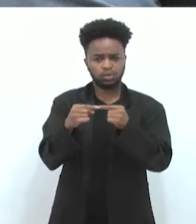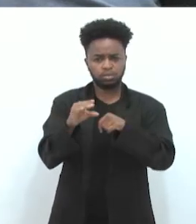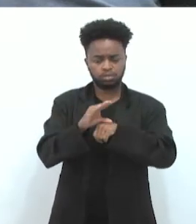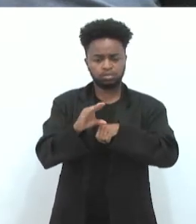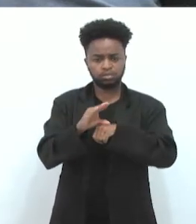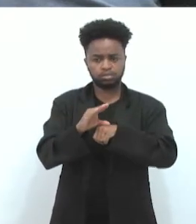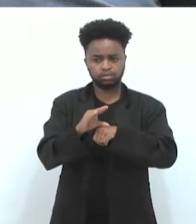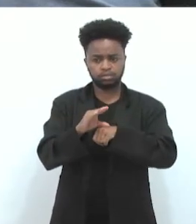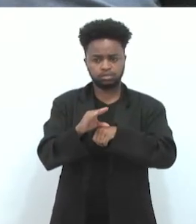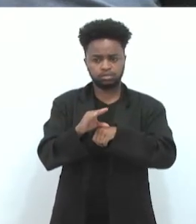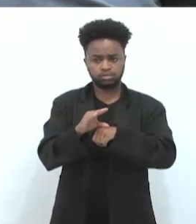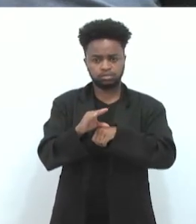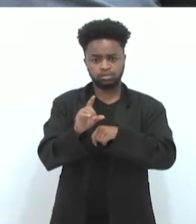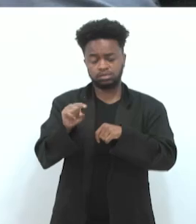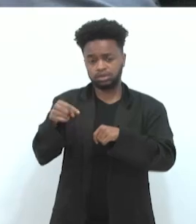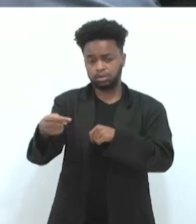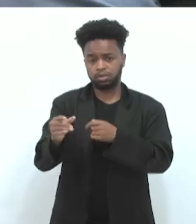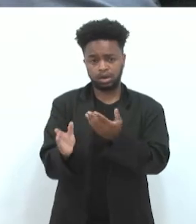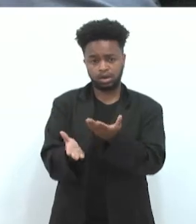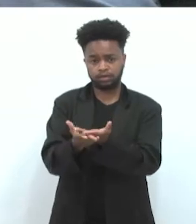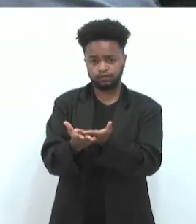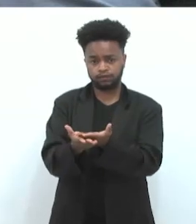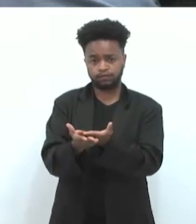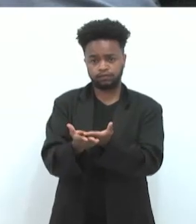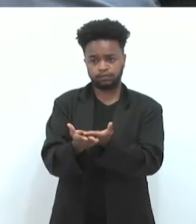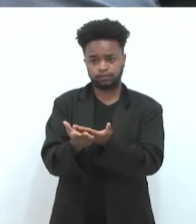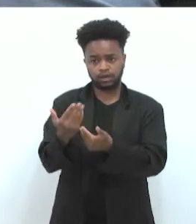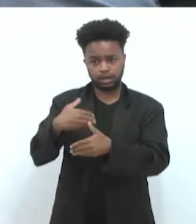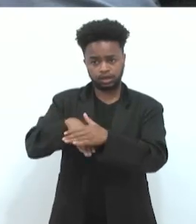constitucionalidade. E foi arquivado porque o deputado